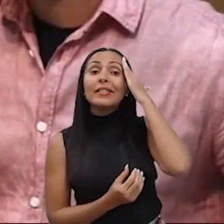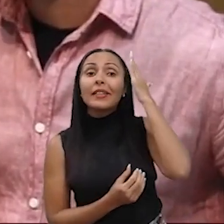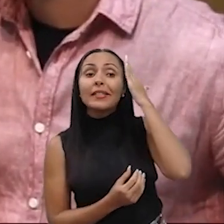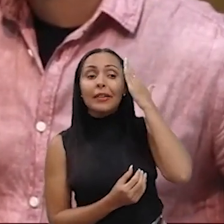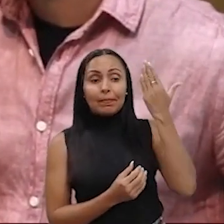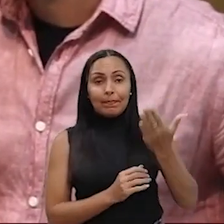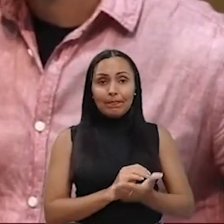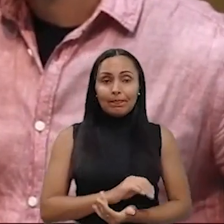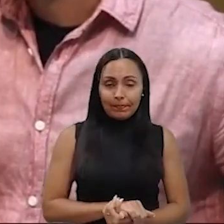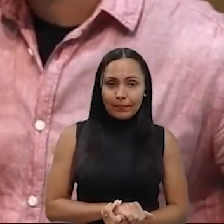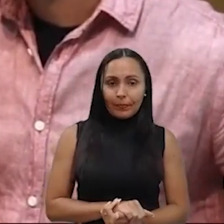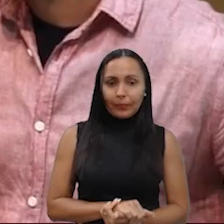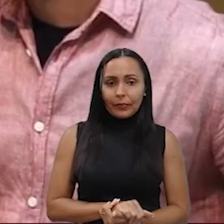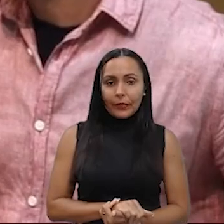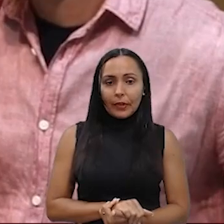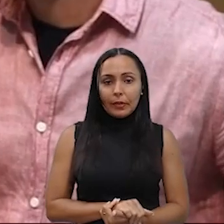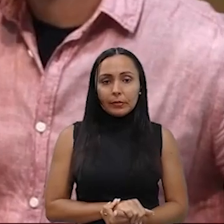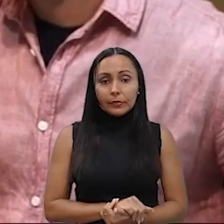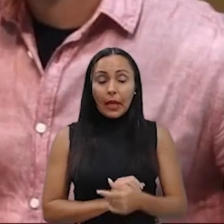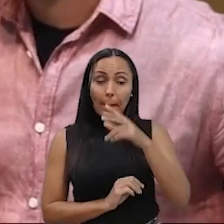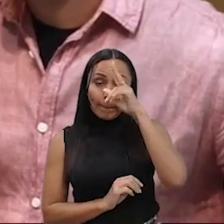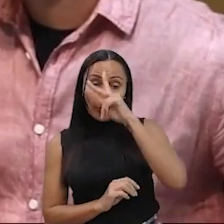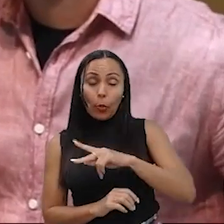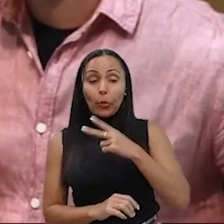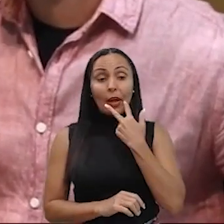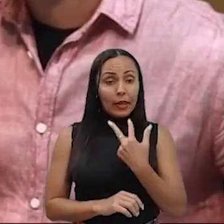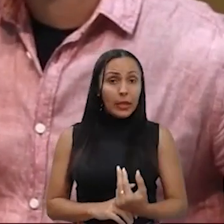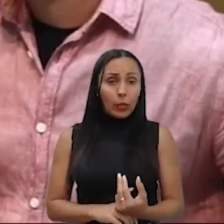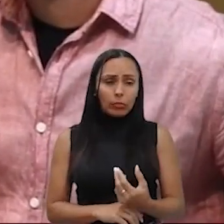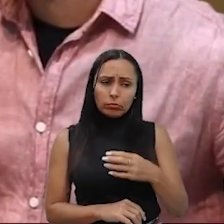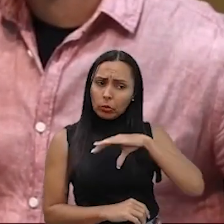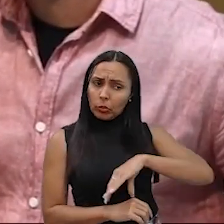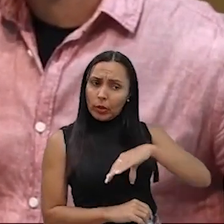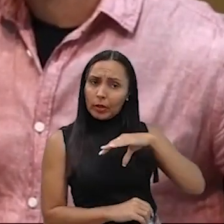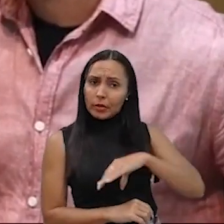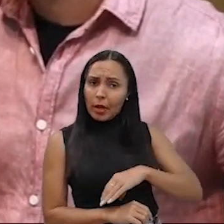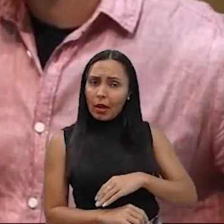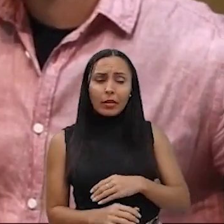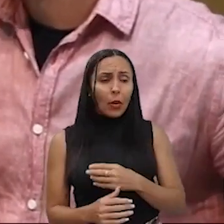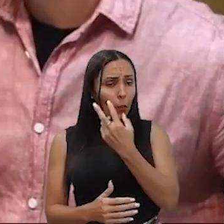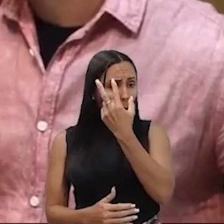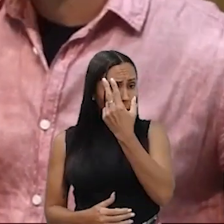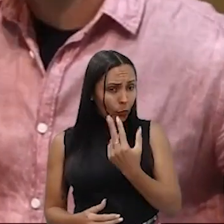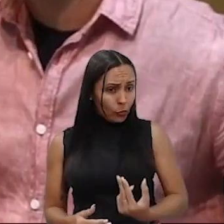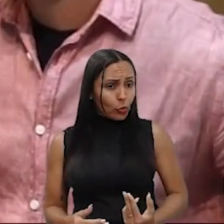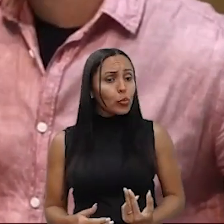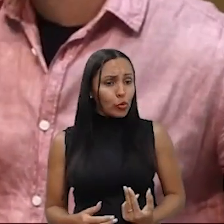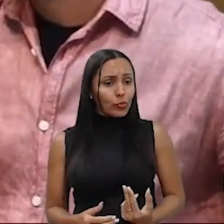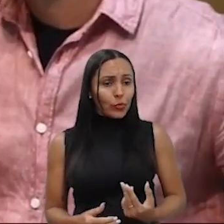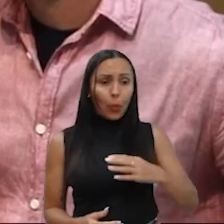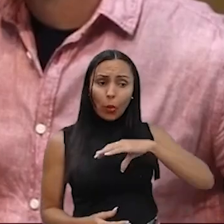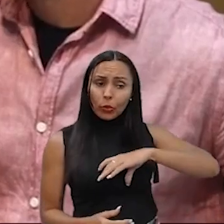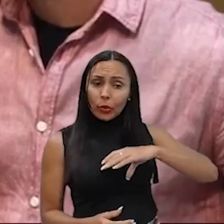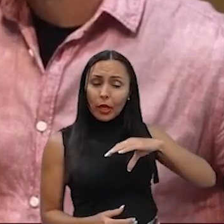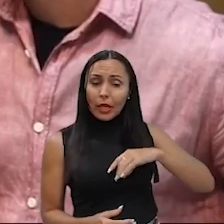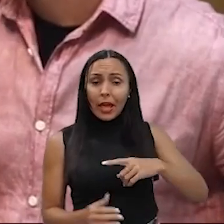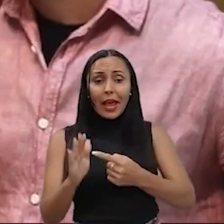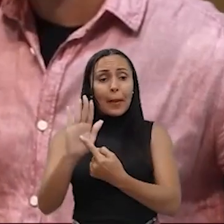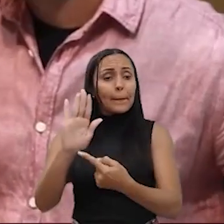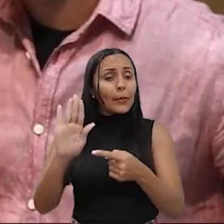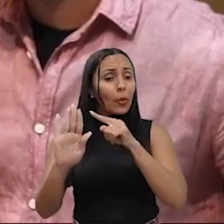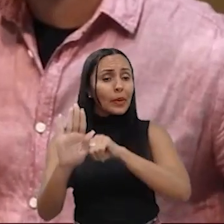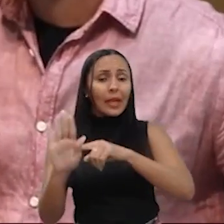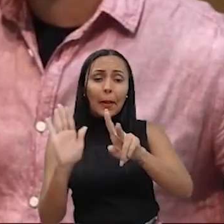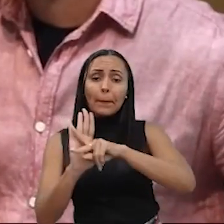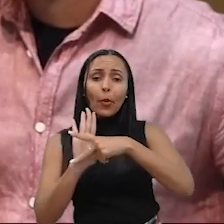duplo sentido? O duplo sentido é próprio da nossa língua. É verdade. Né? A ambiguidade ela é própria da língua portuguesa. A metáfora ela é própria da língua